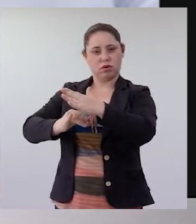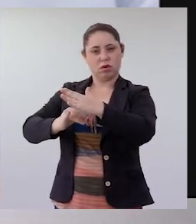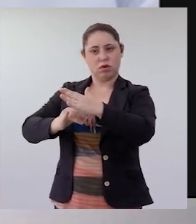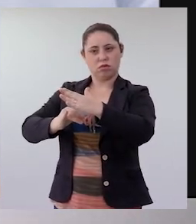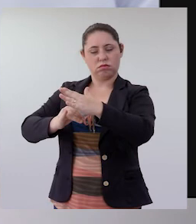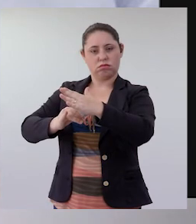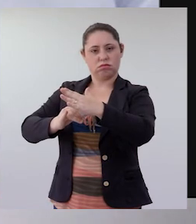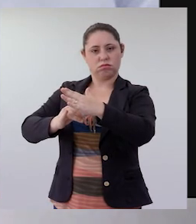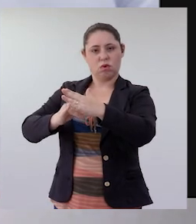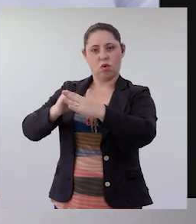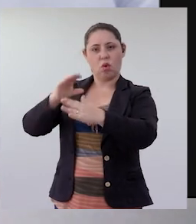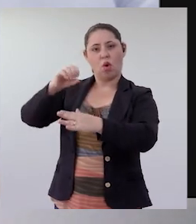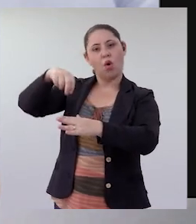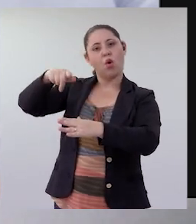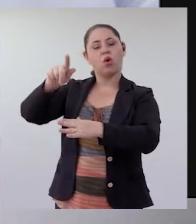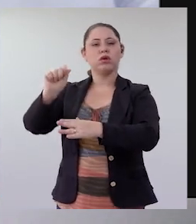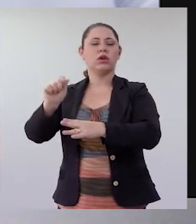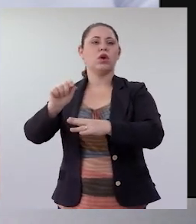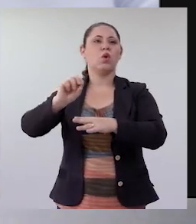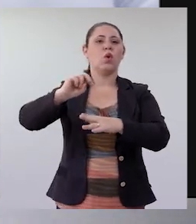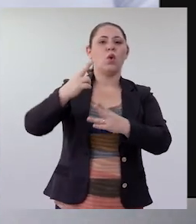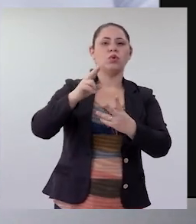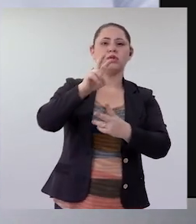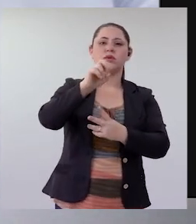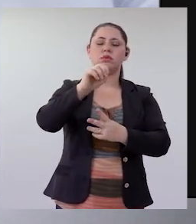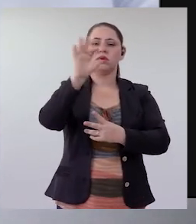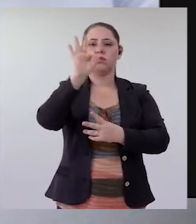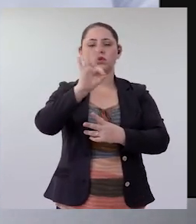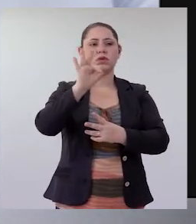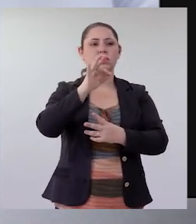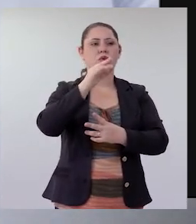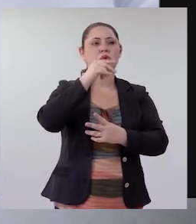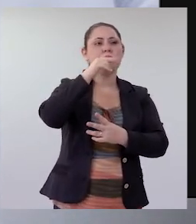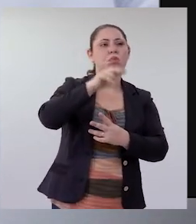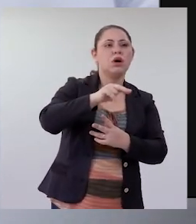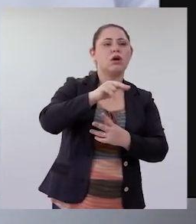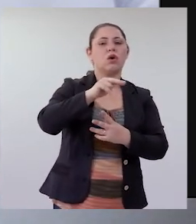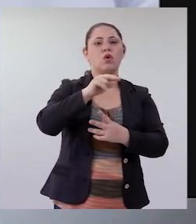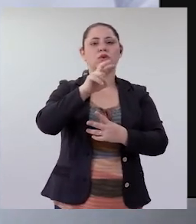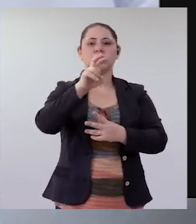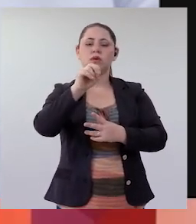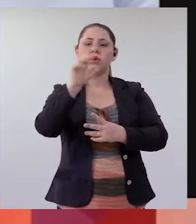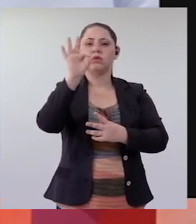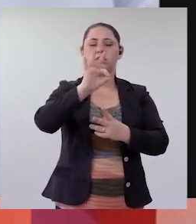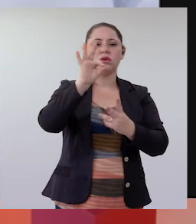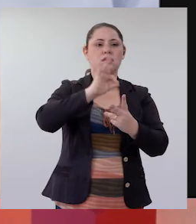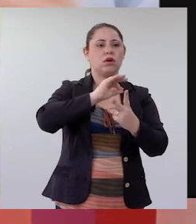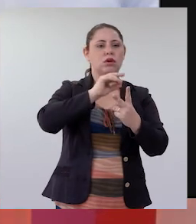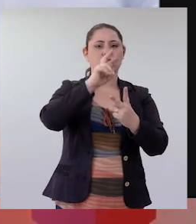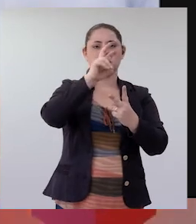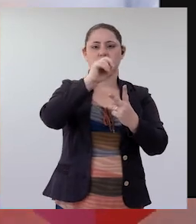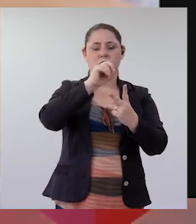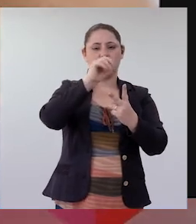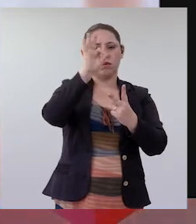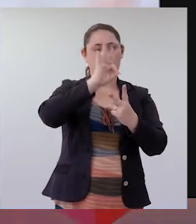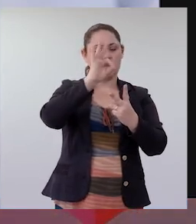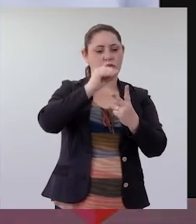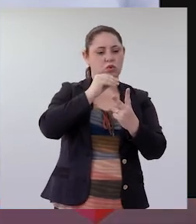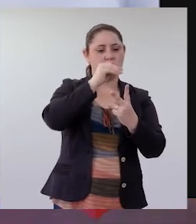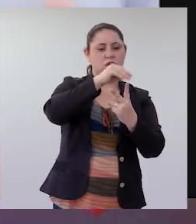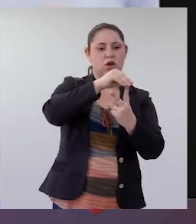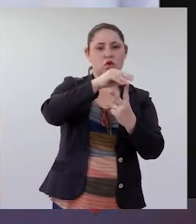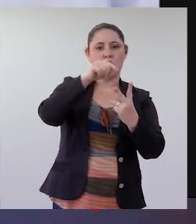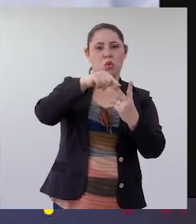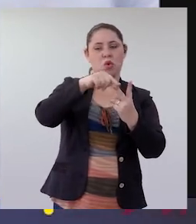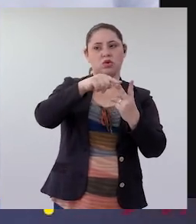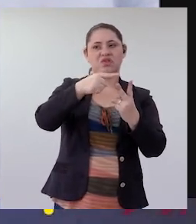irmão, ou que 50% dos seus bens fique para um desses filhos, em prejuízo do outro. Um filho vai ficar com mais